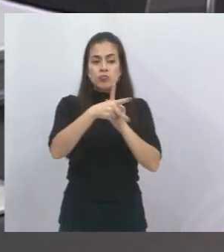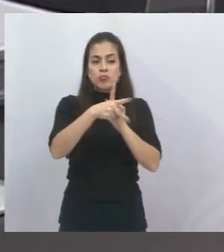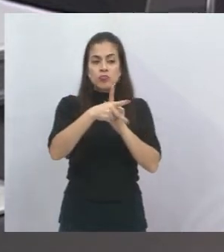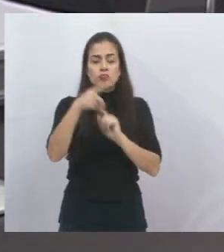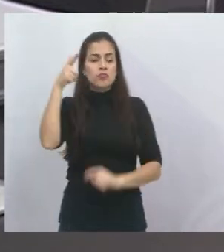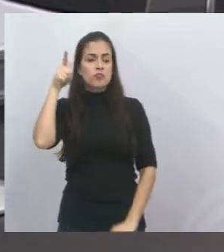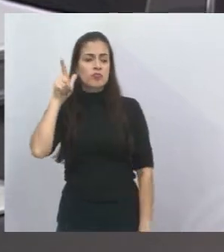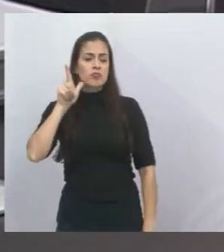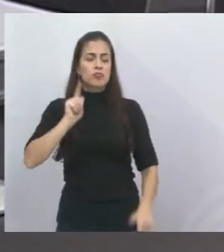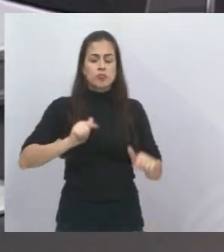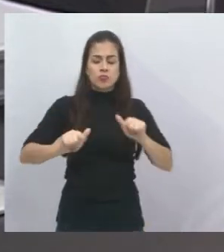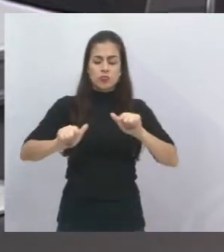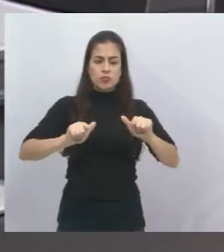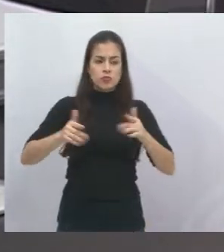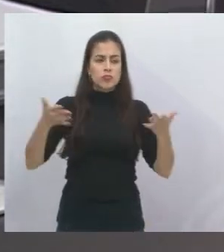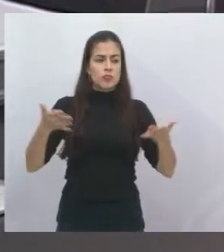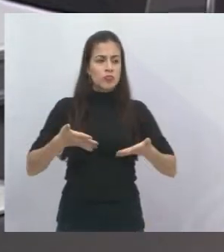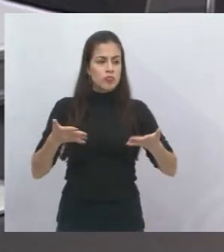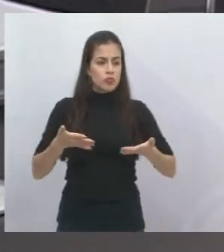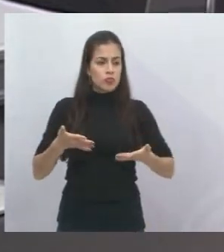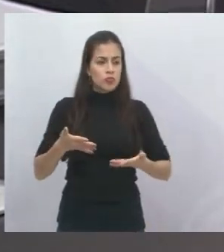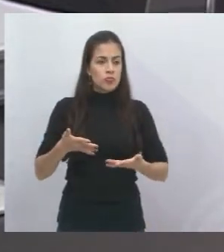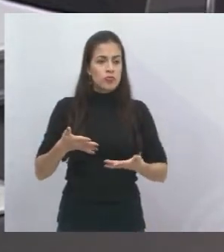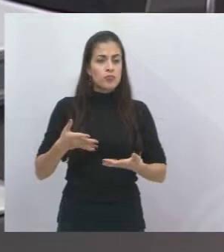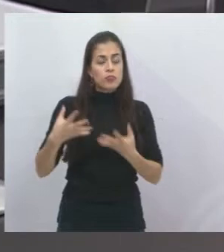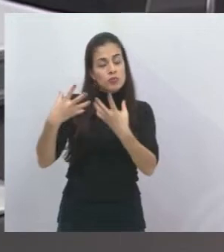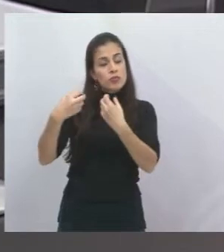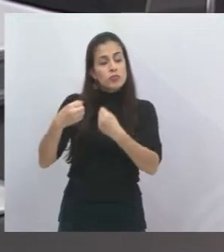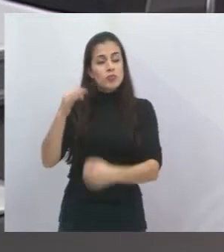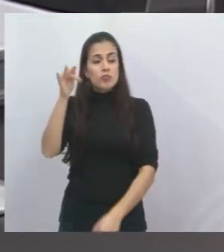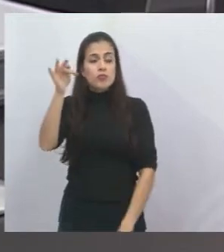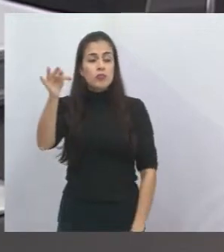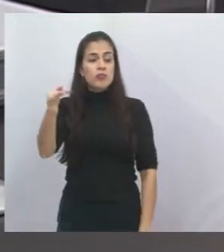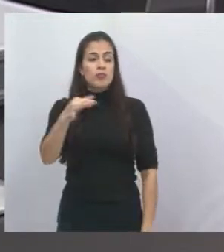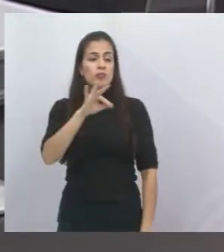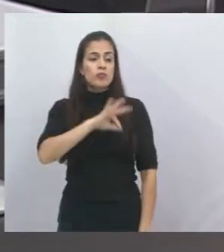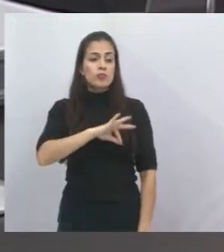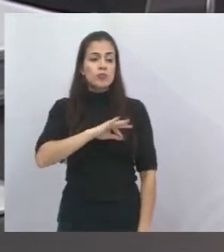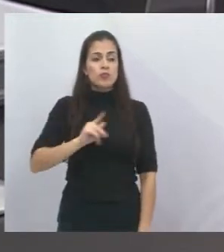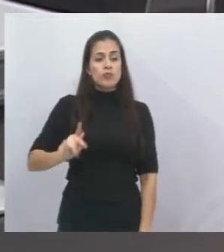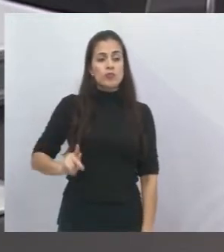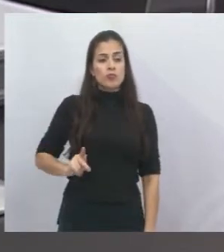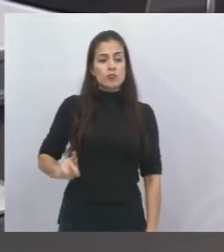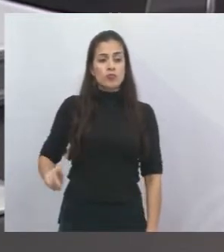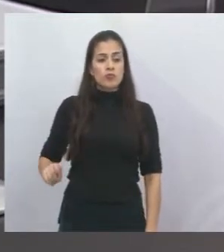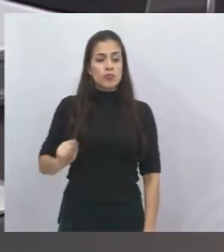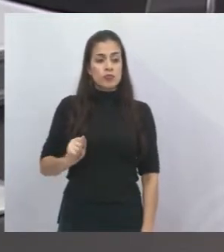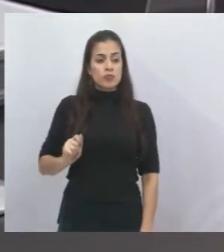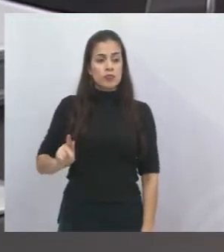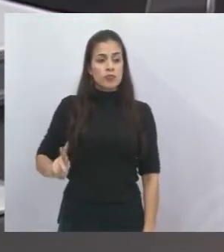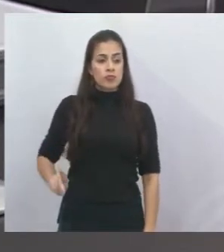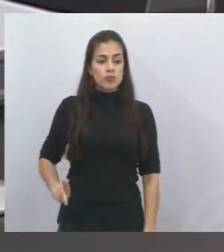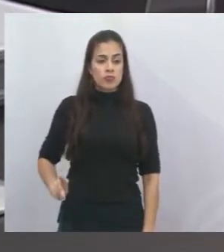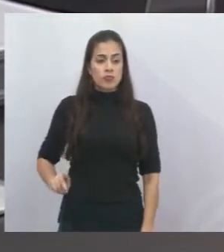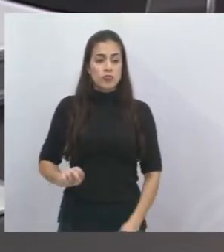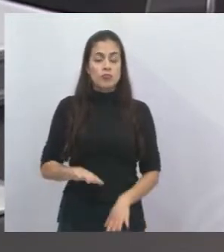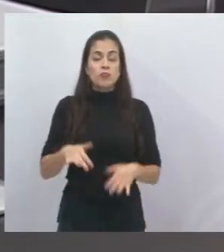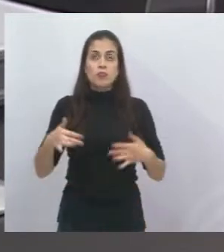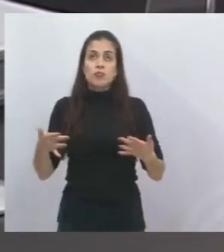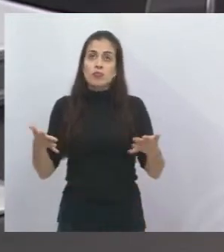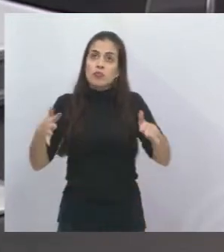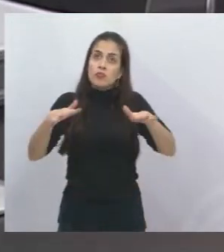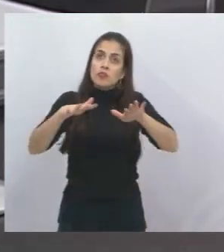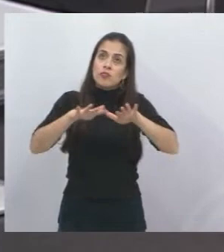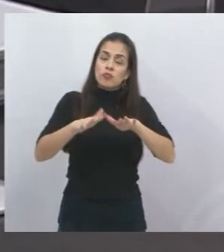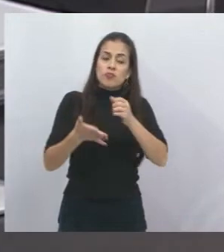de hoje receba suas aposentadorias no futuro. Então, de forma consciente, em favor da sustentabilidade das contas